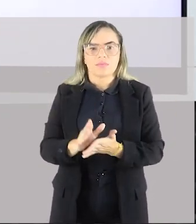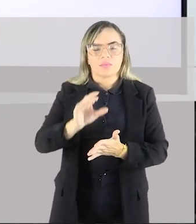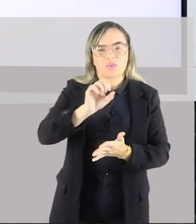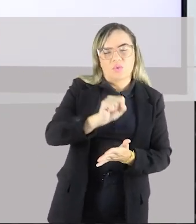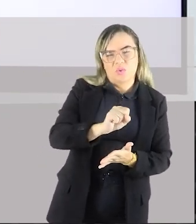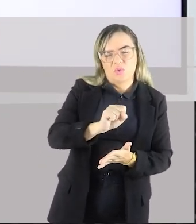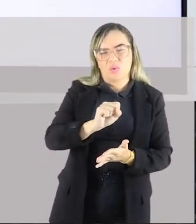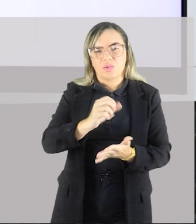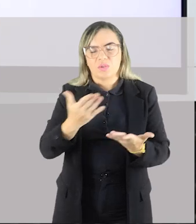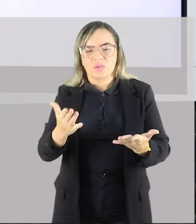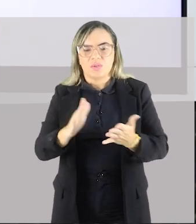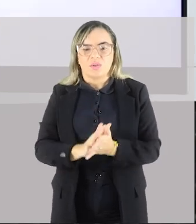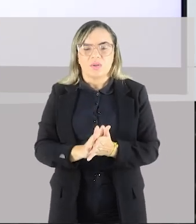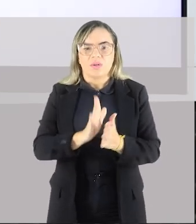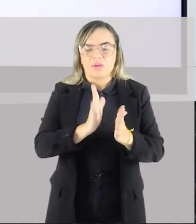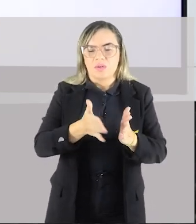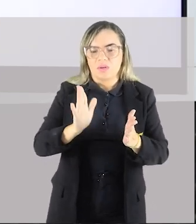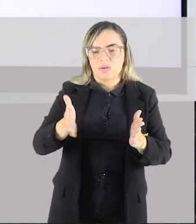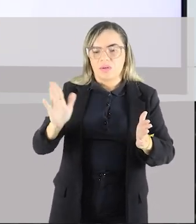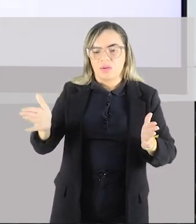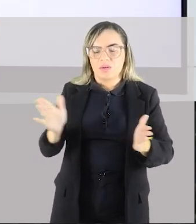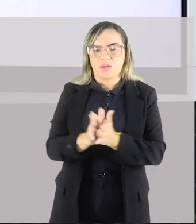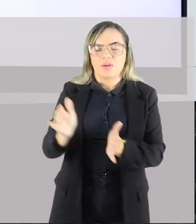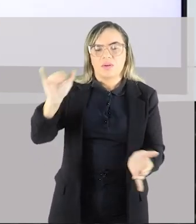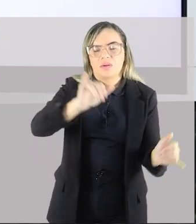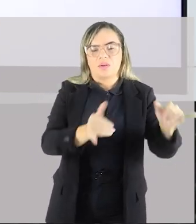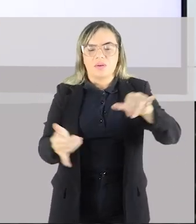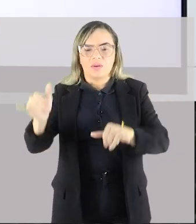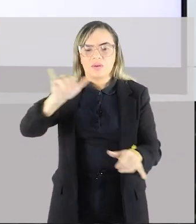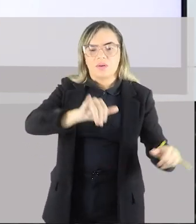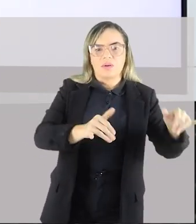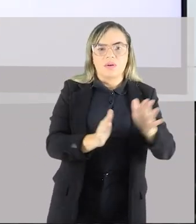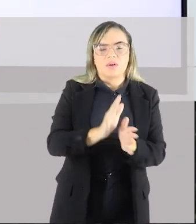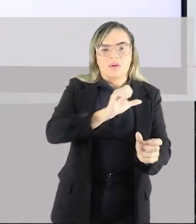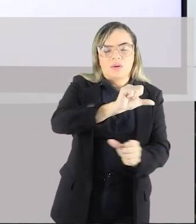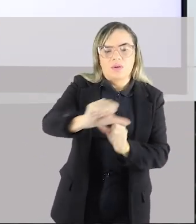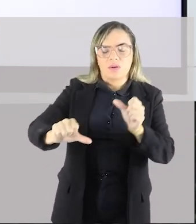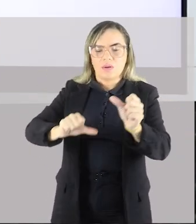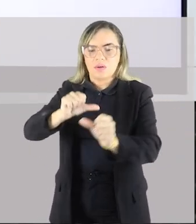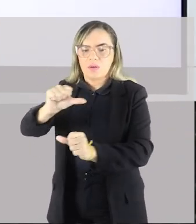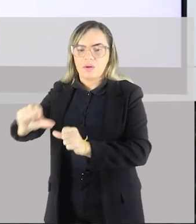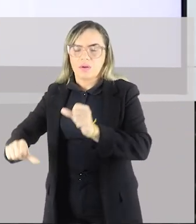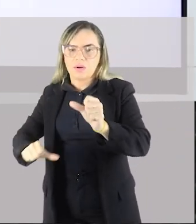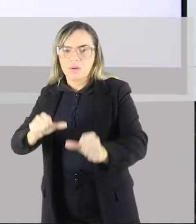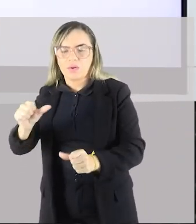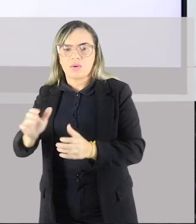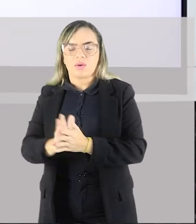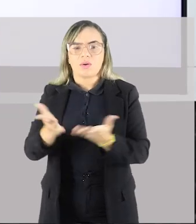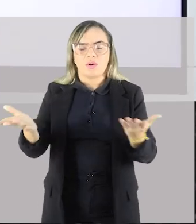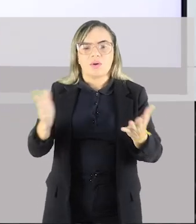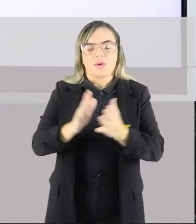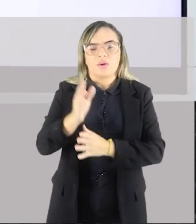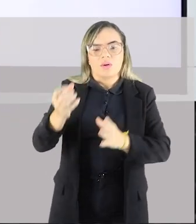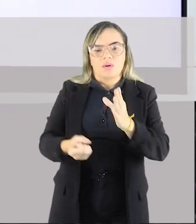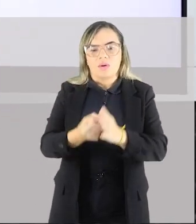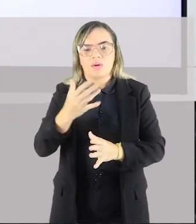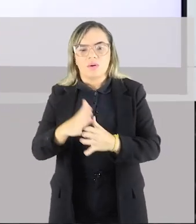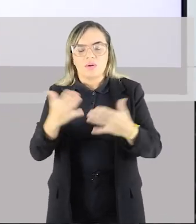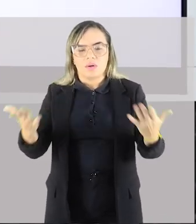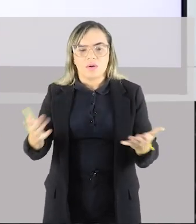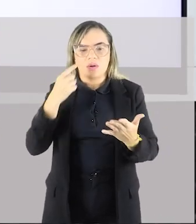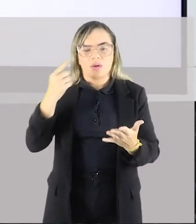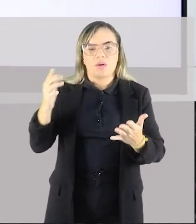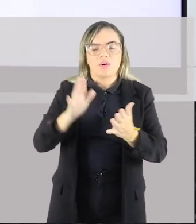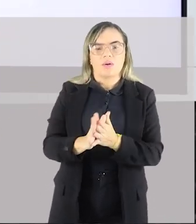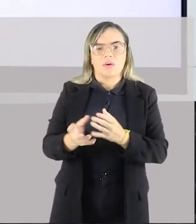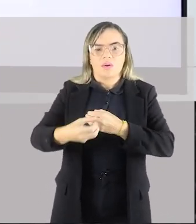8 etapas, que são etapas químicas, né? De transformação, de rearranjo, né? Ali dessas